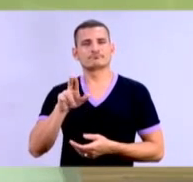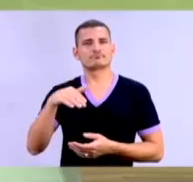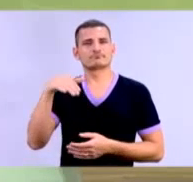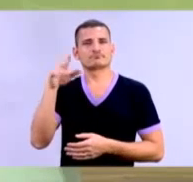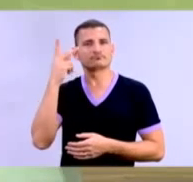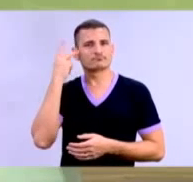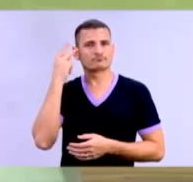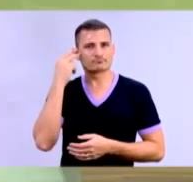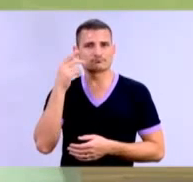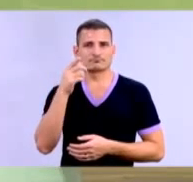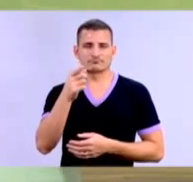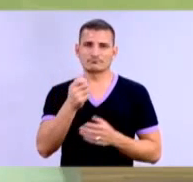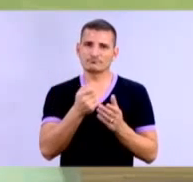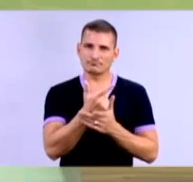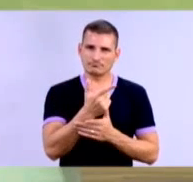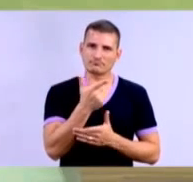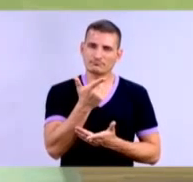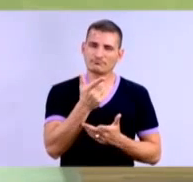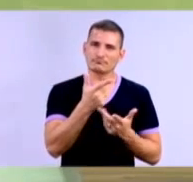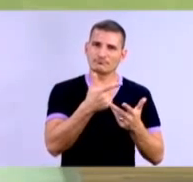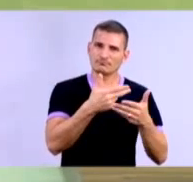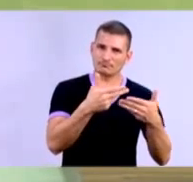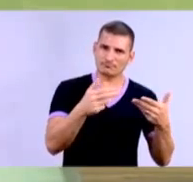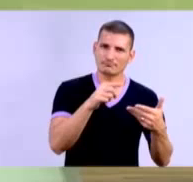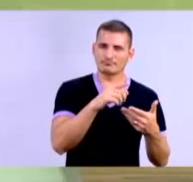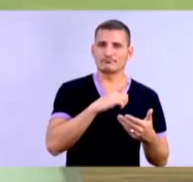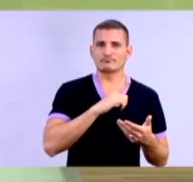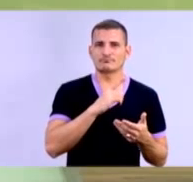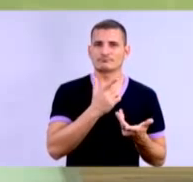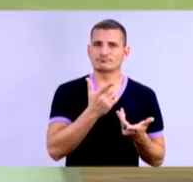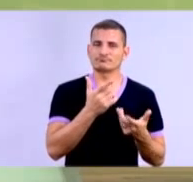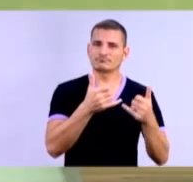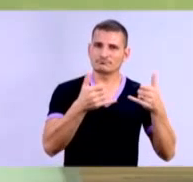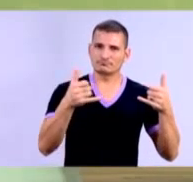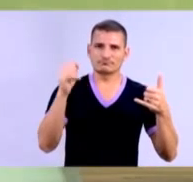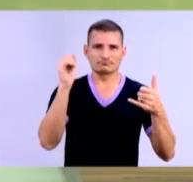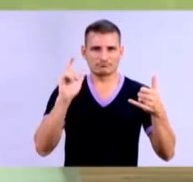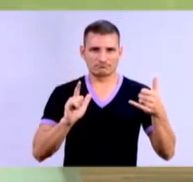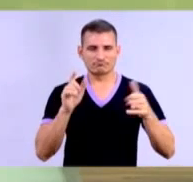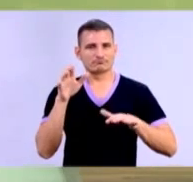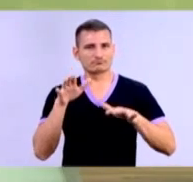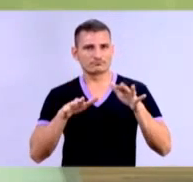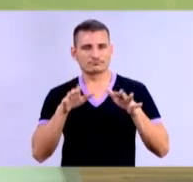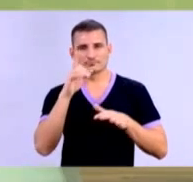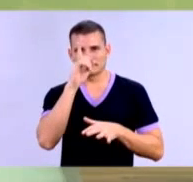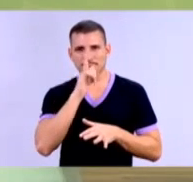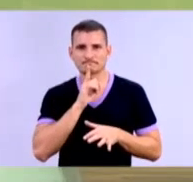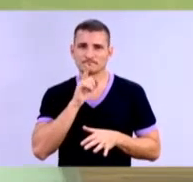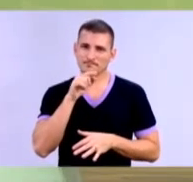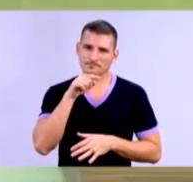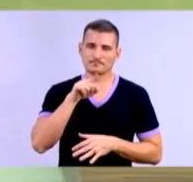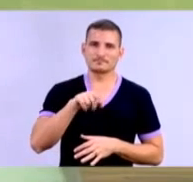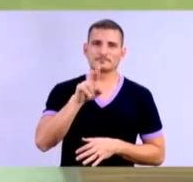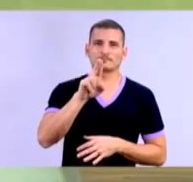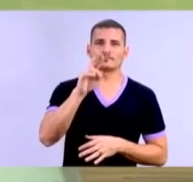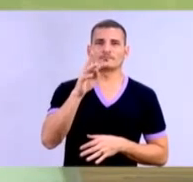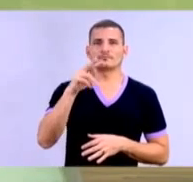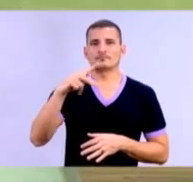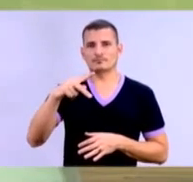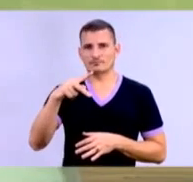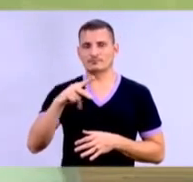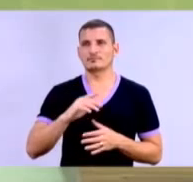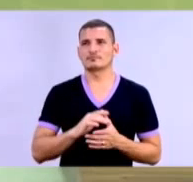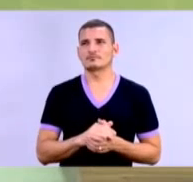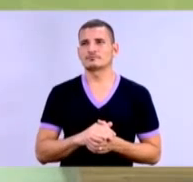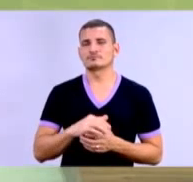equipamento, já vem um cabozinho azul, às vezes amarelo. Então esse é o cabo UTP. E o cabo UTP, como nós